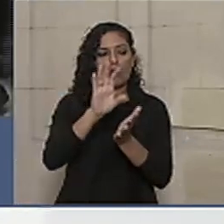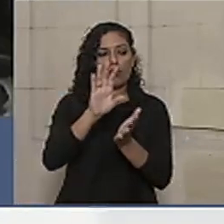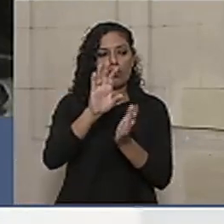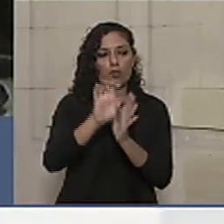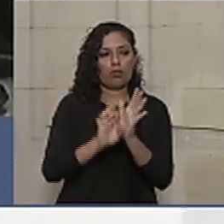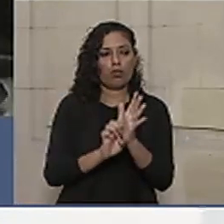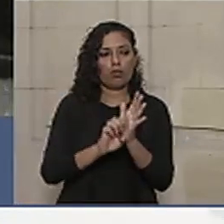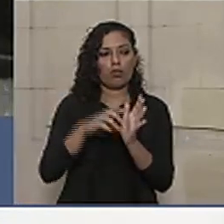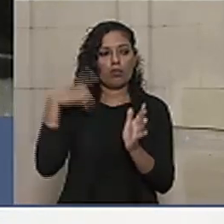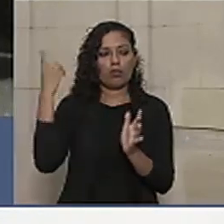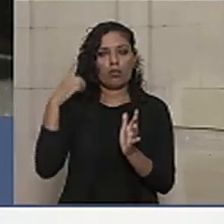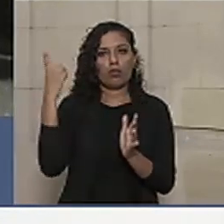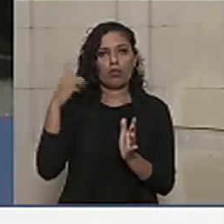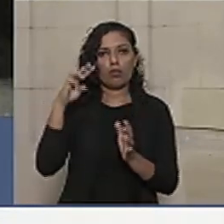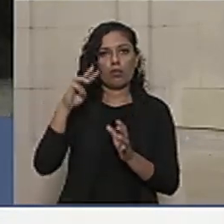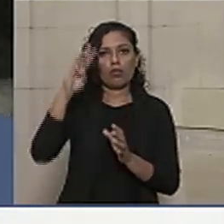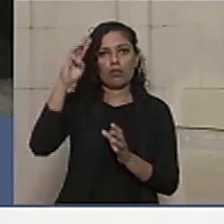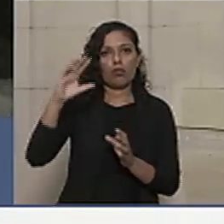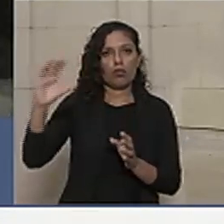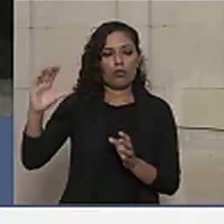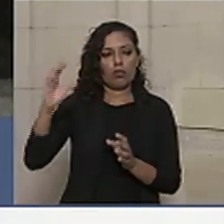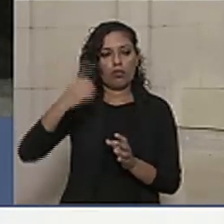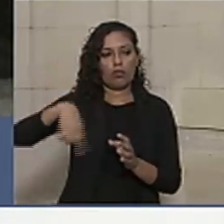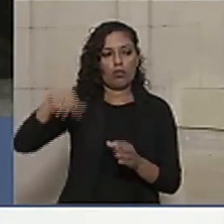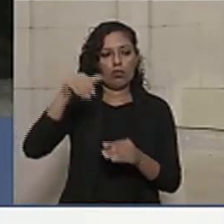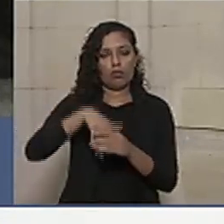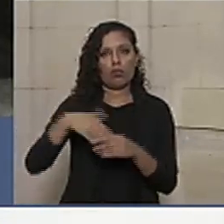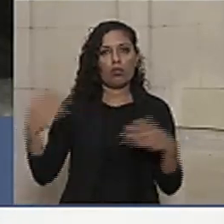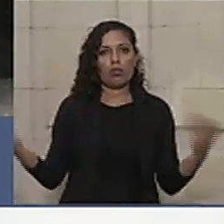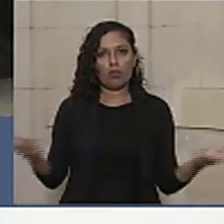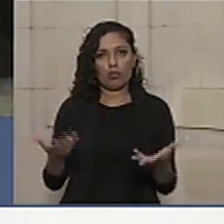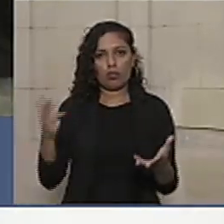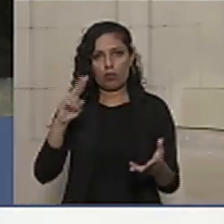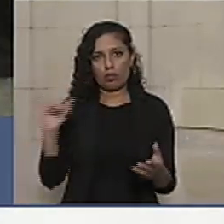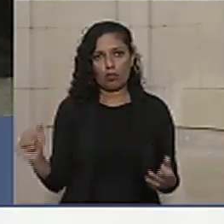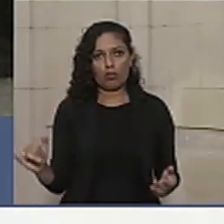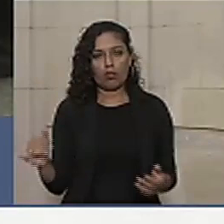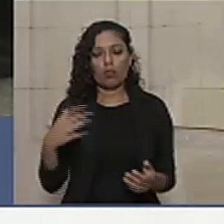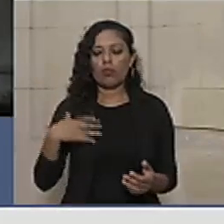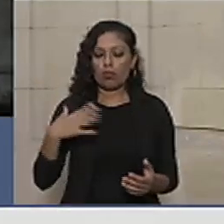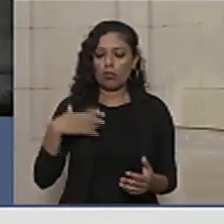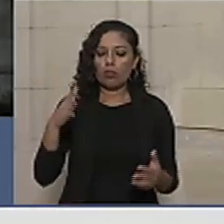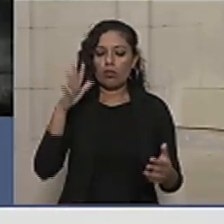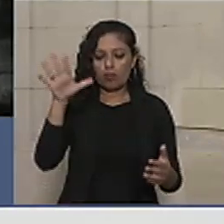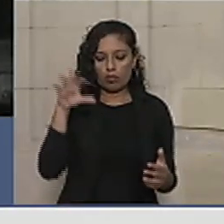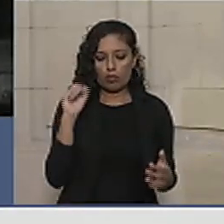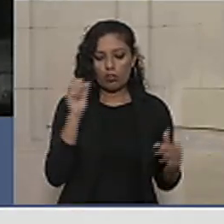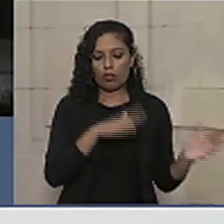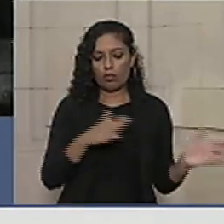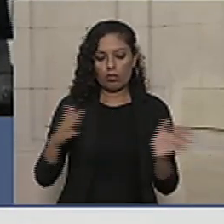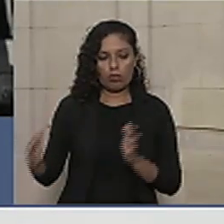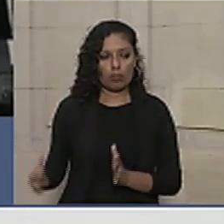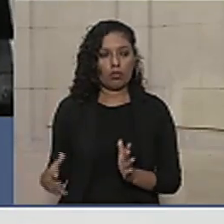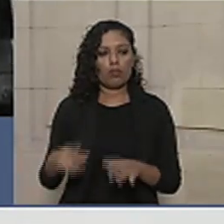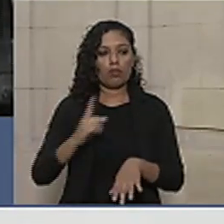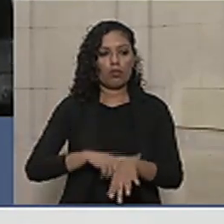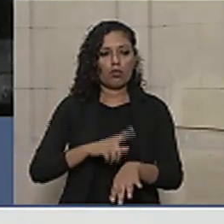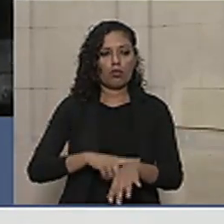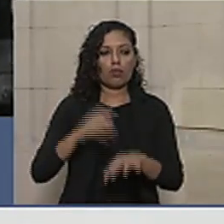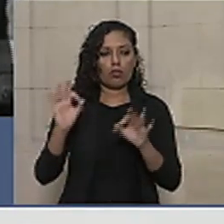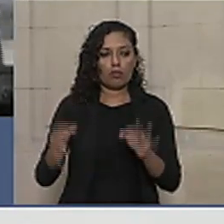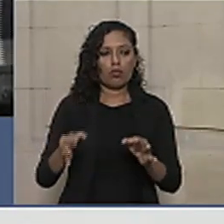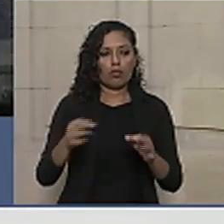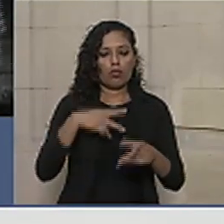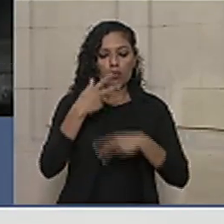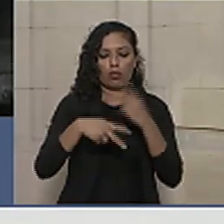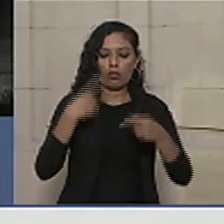deputado Valdec. Esse projeto, então, vai ser votado agora? Eu vou chamar os trabalhos à ordem no momento oportuno. Não havendo mais